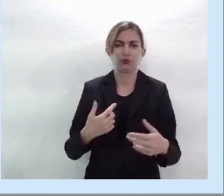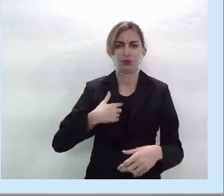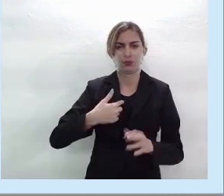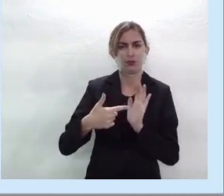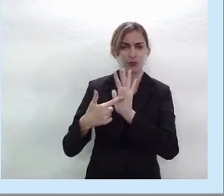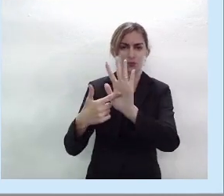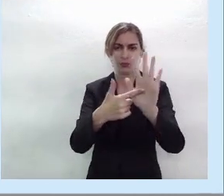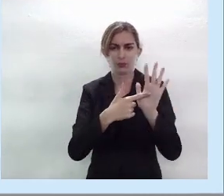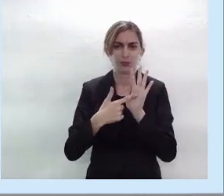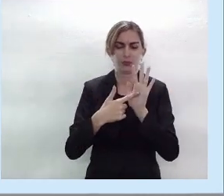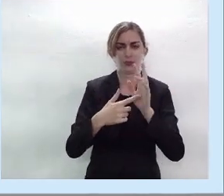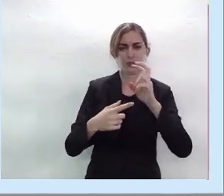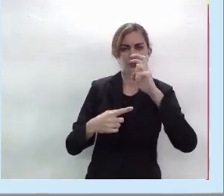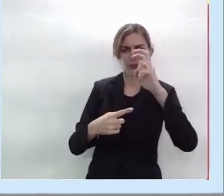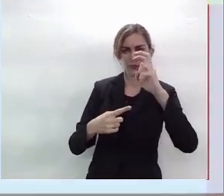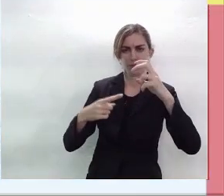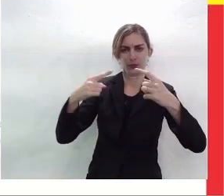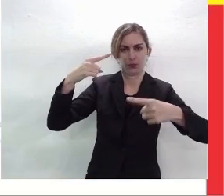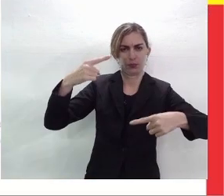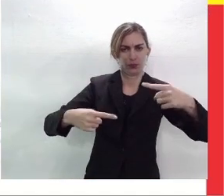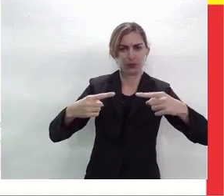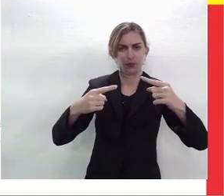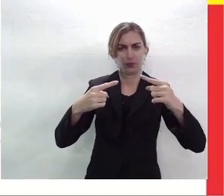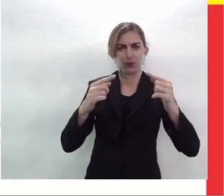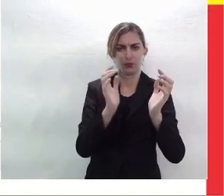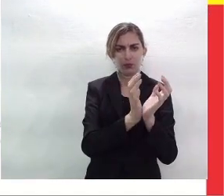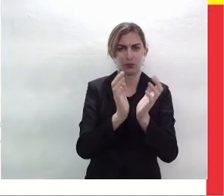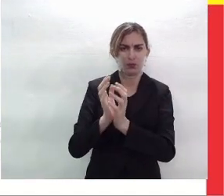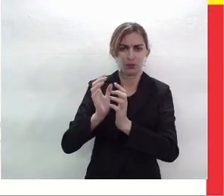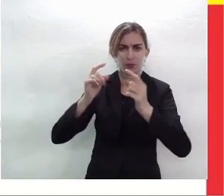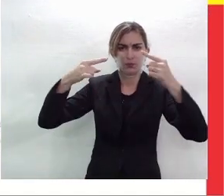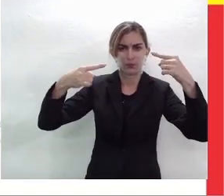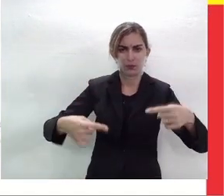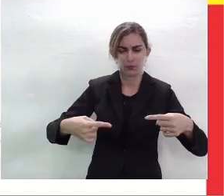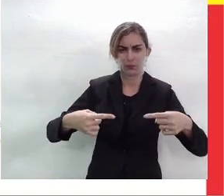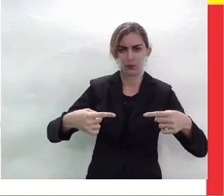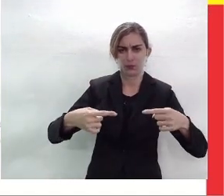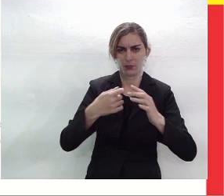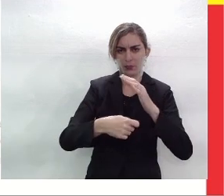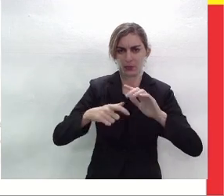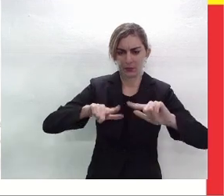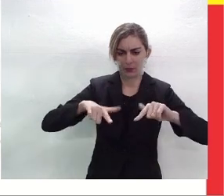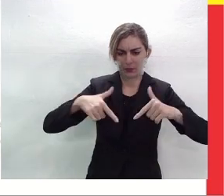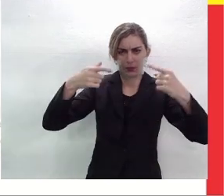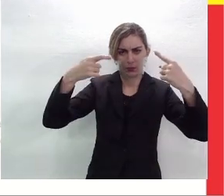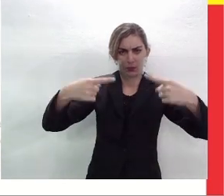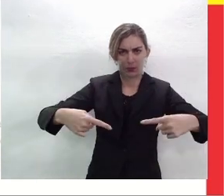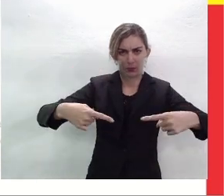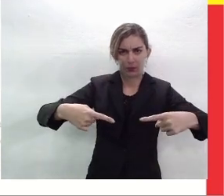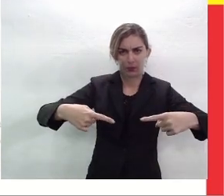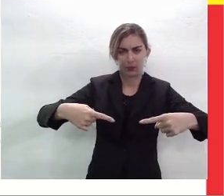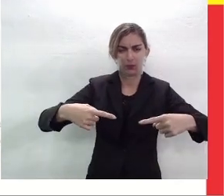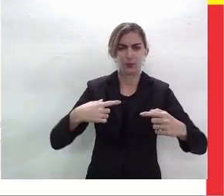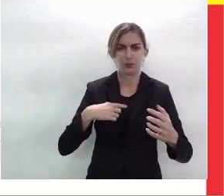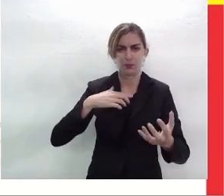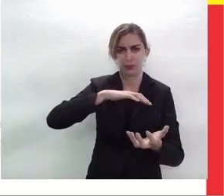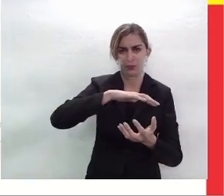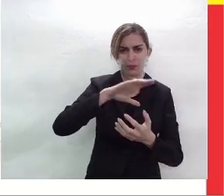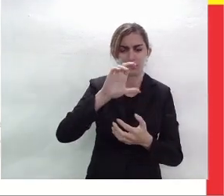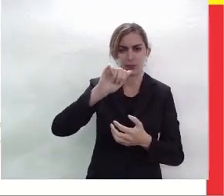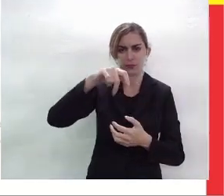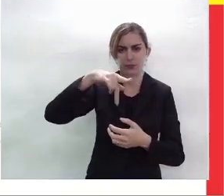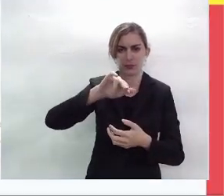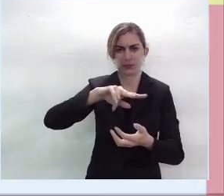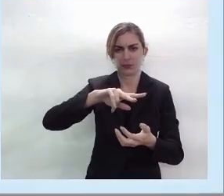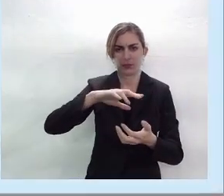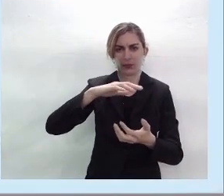a gente apresentou as 5 lutas brasileiras. Vocês lembram quais são as 5 lutas brasileiras? A capoeira,